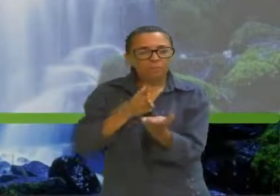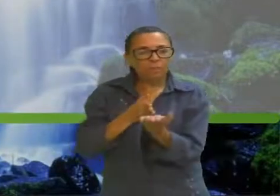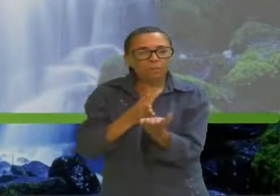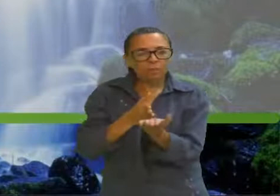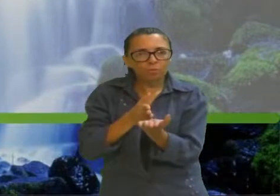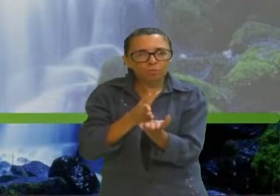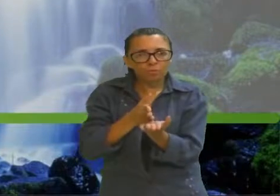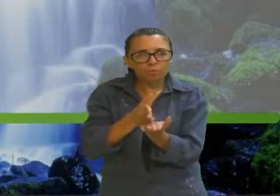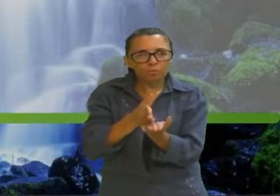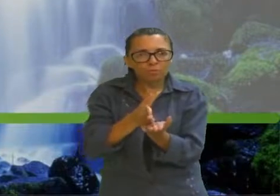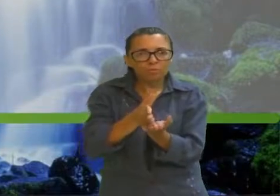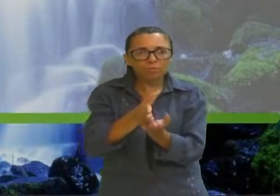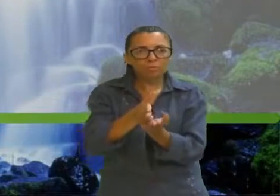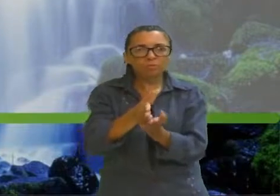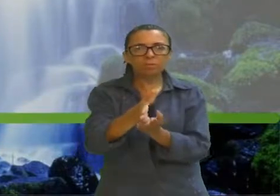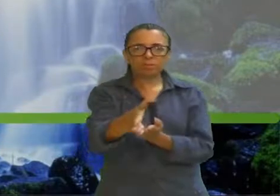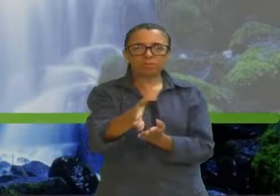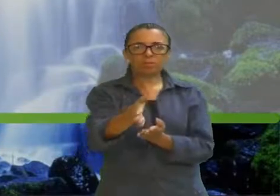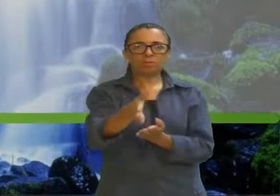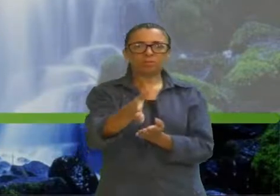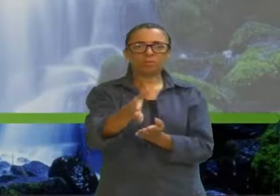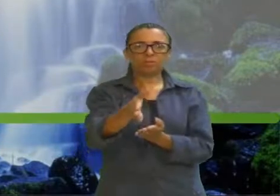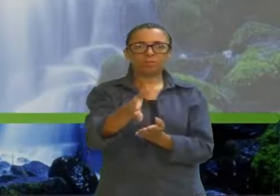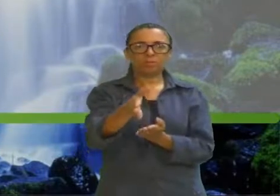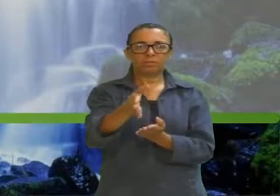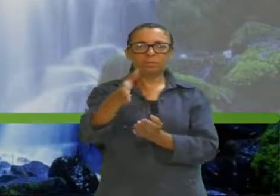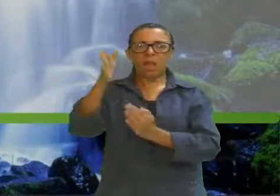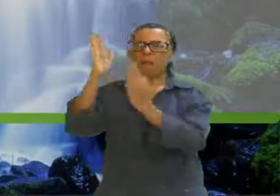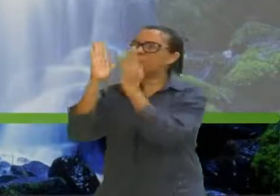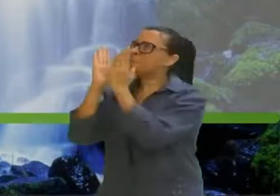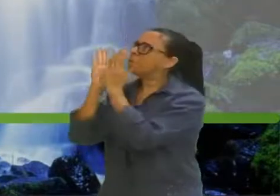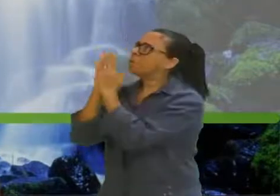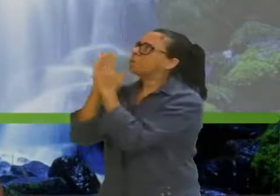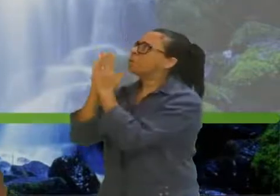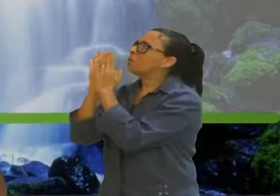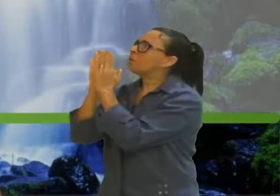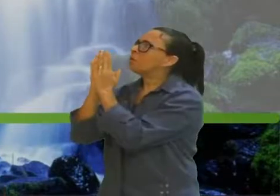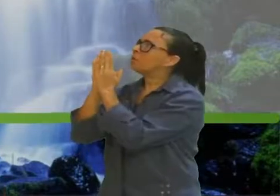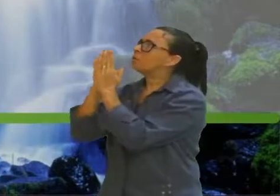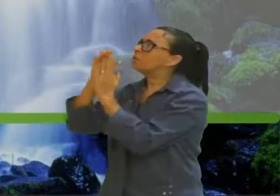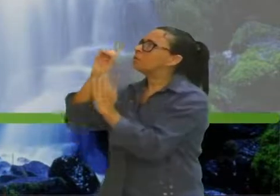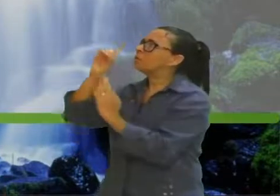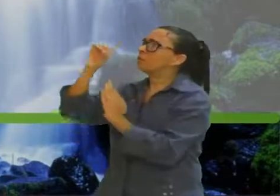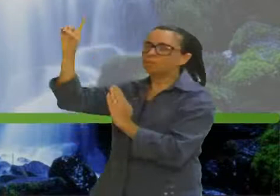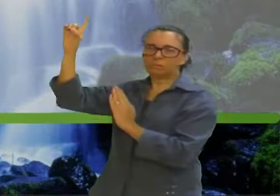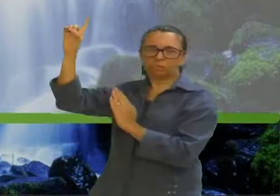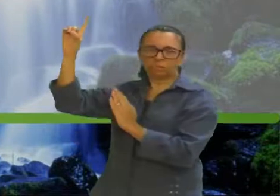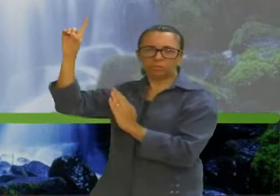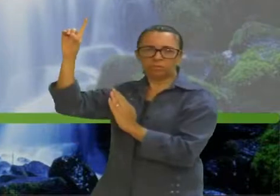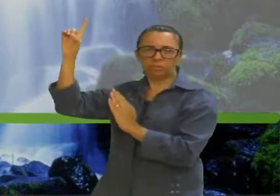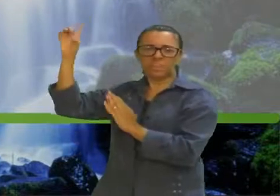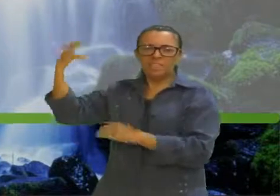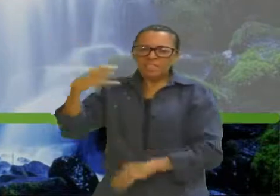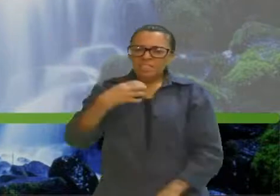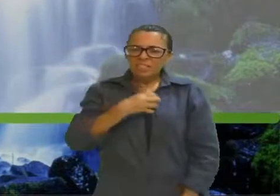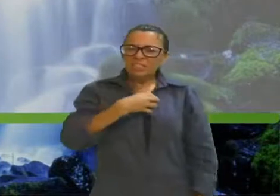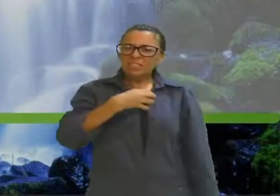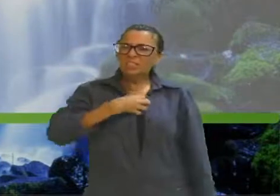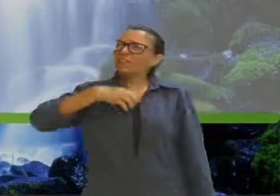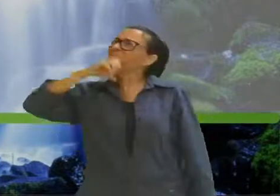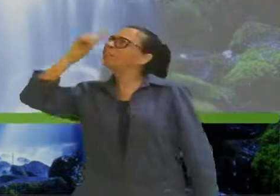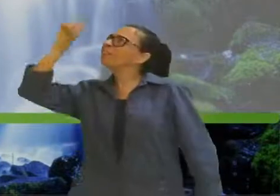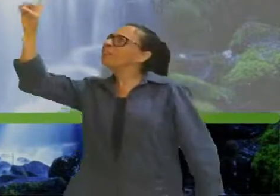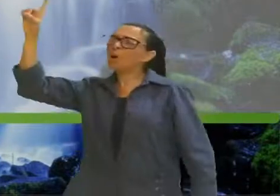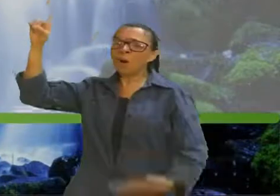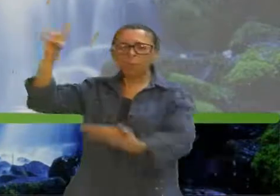por experiência. Então nós vamos passar a ter Deus através da experiência com o